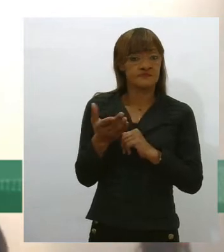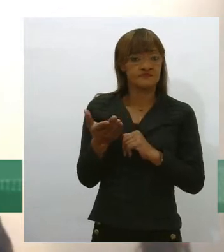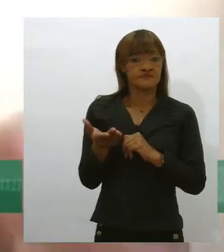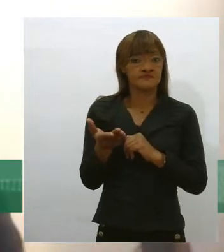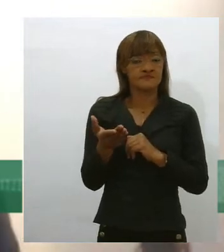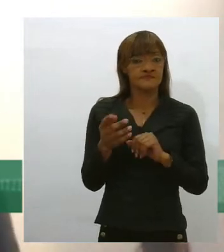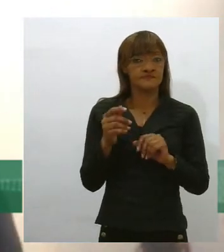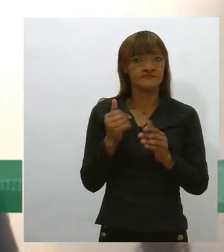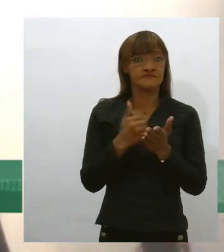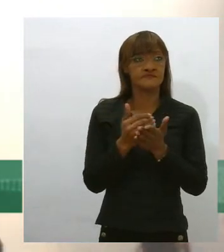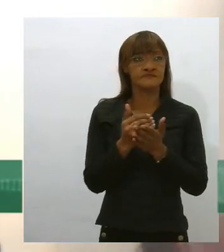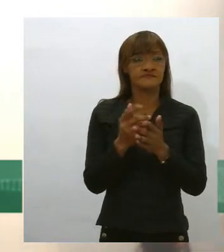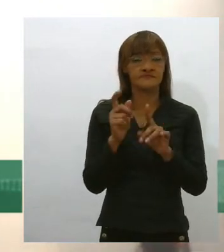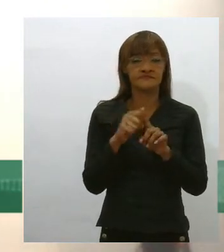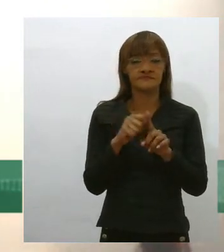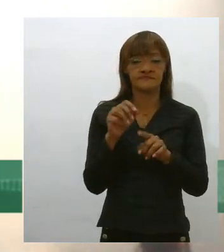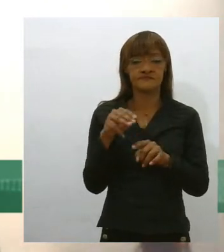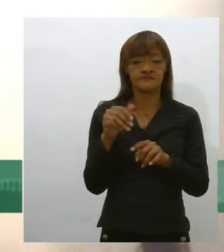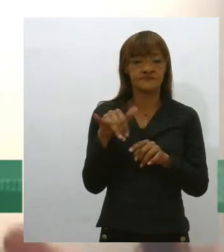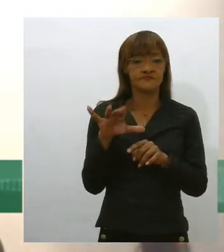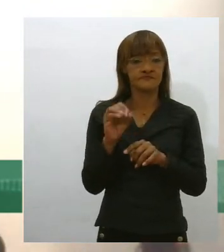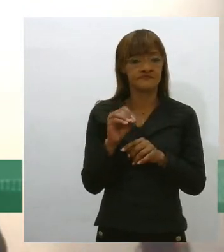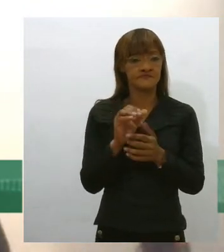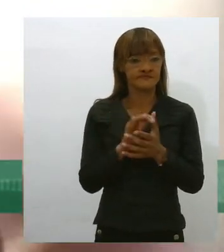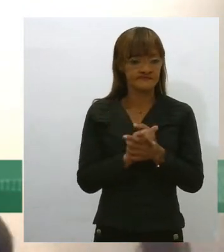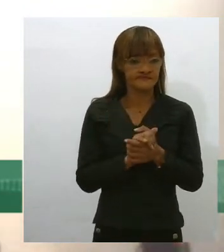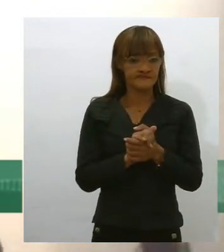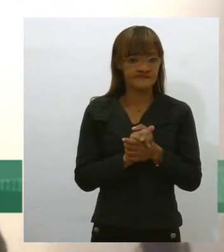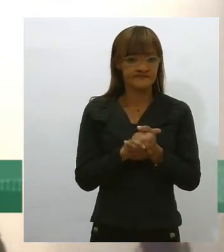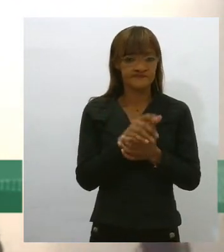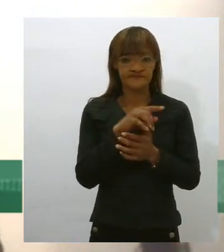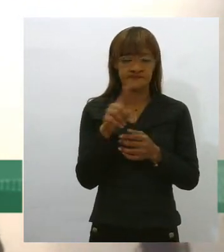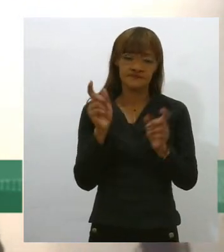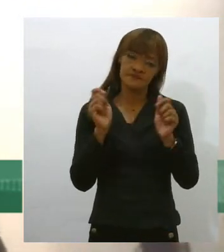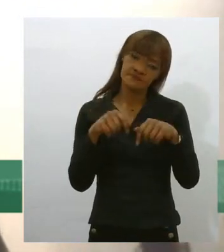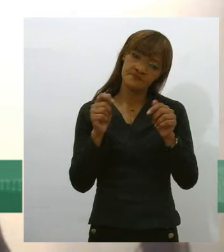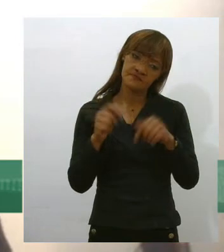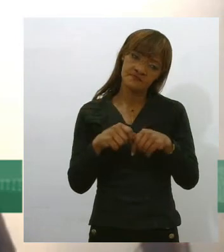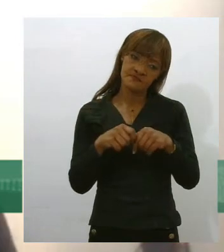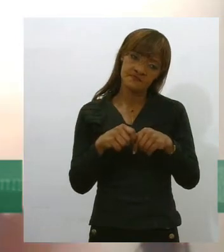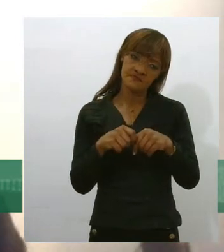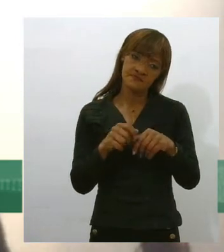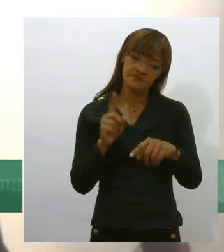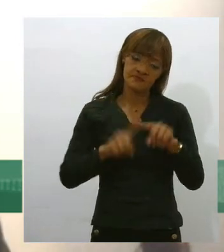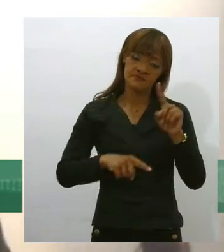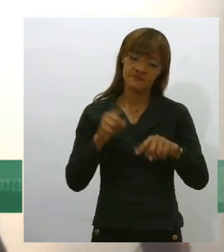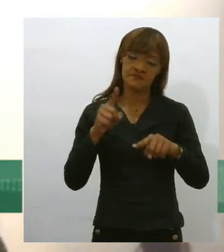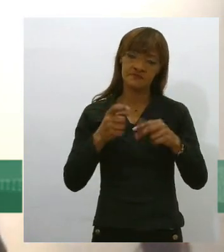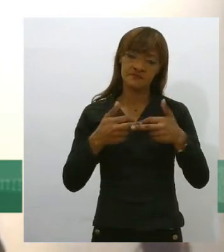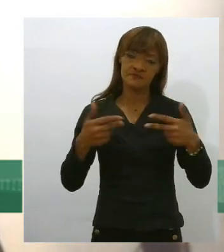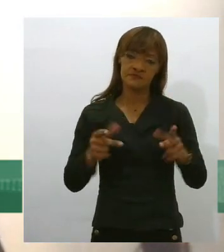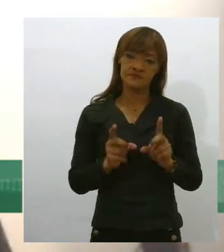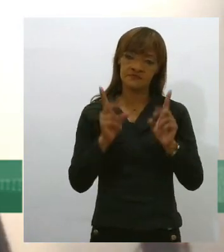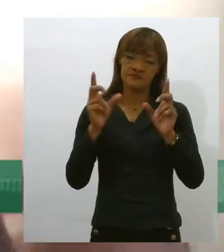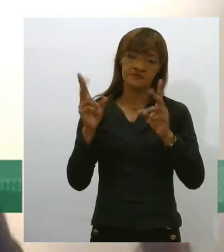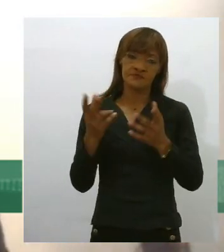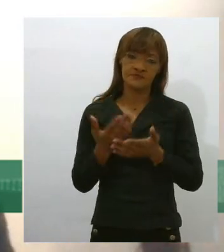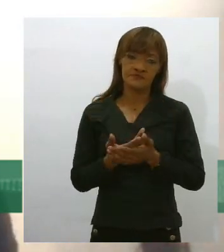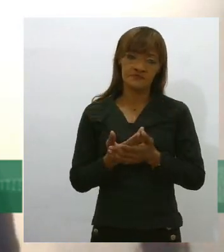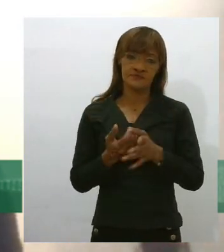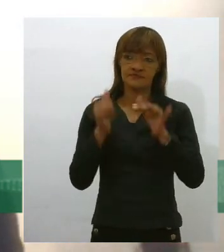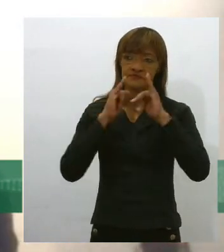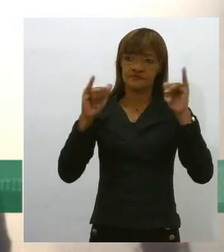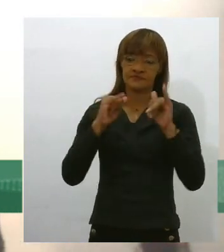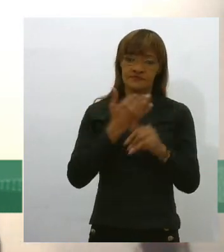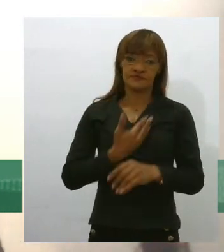cá televisões abertas onde você pode ter venda de produtos e pô a propaganda de governos